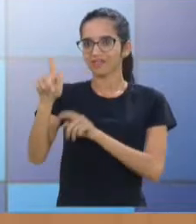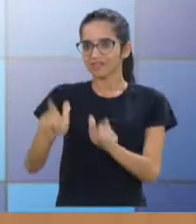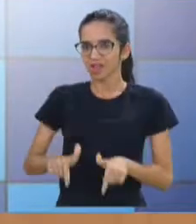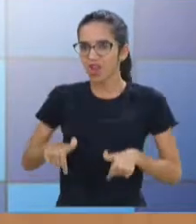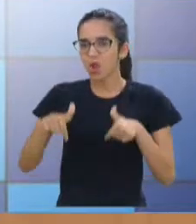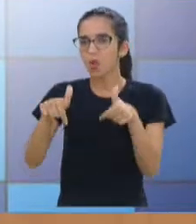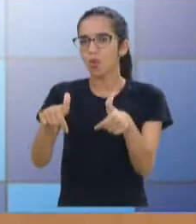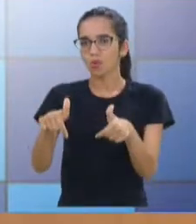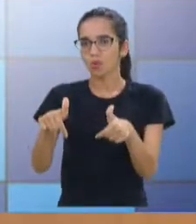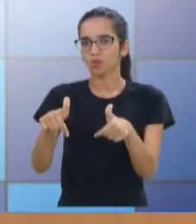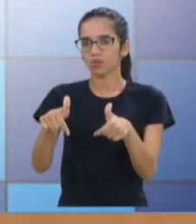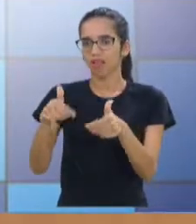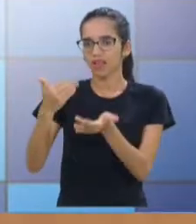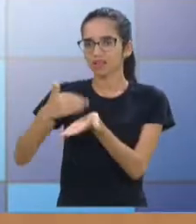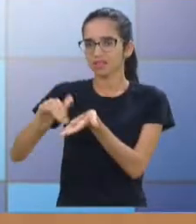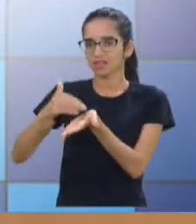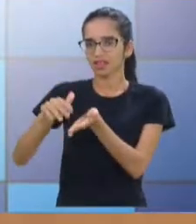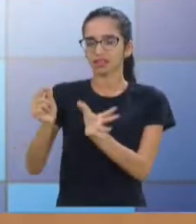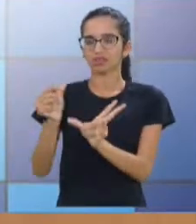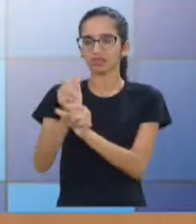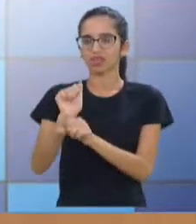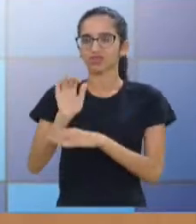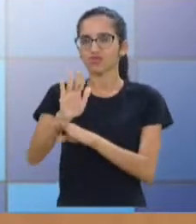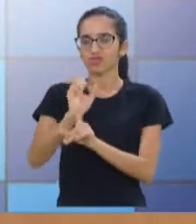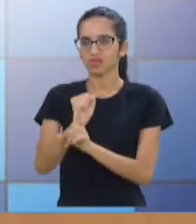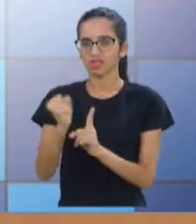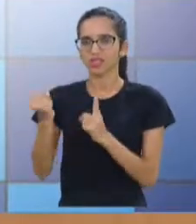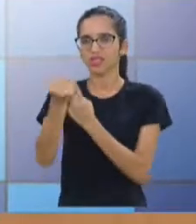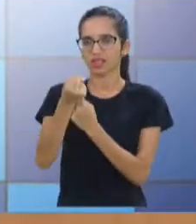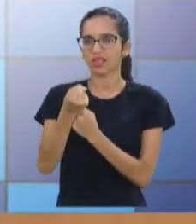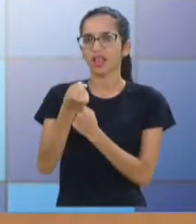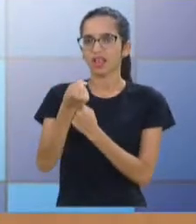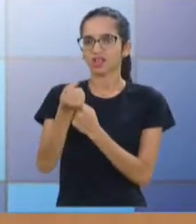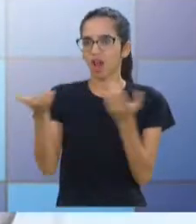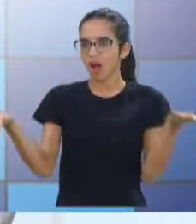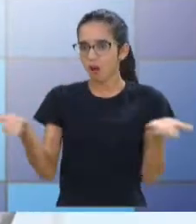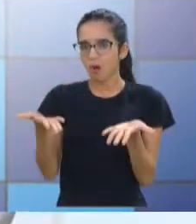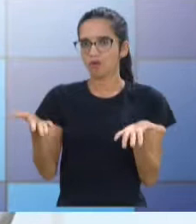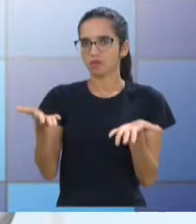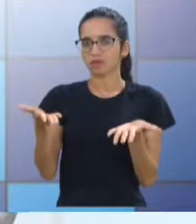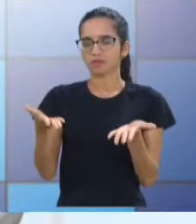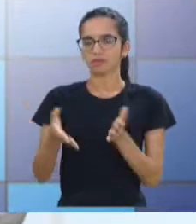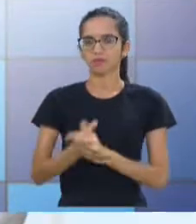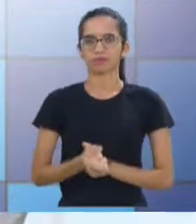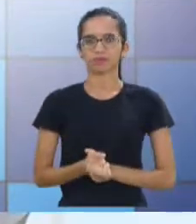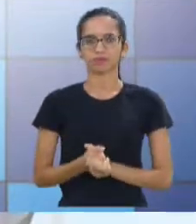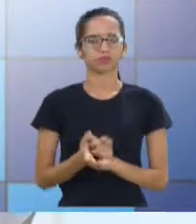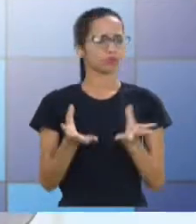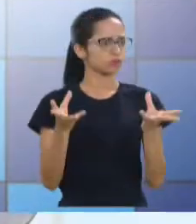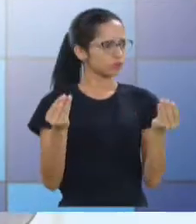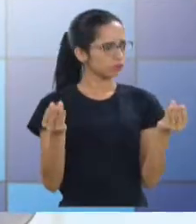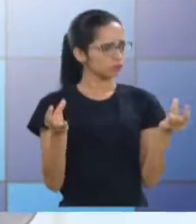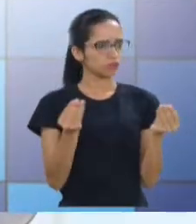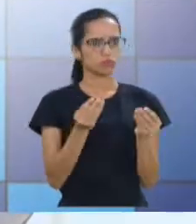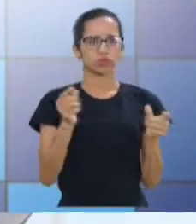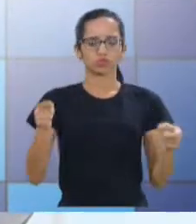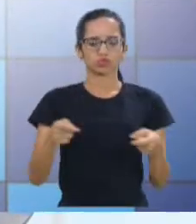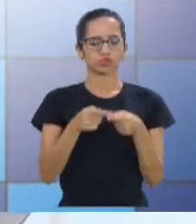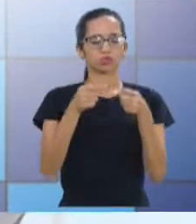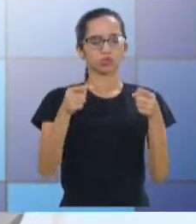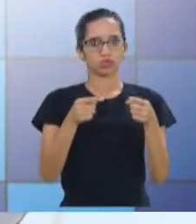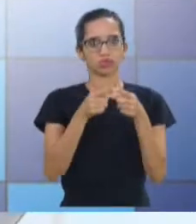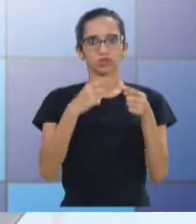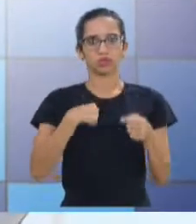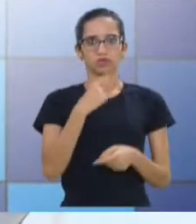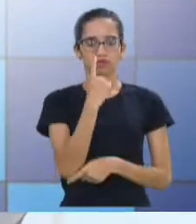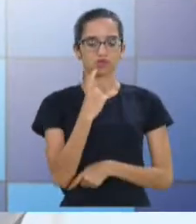que a secretaria de economia solidária levanta neste momento são muitas bandeiras eu fui eleito vereador de teresina